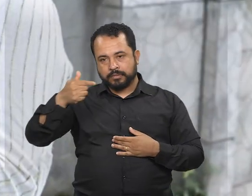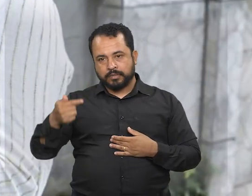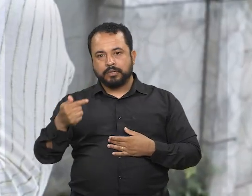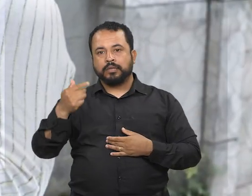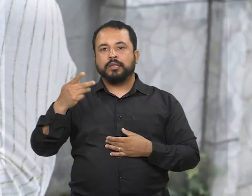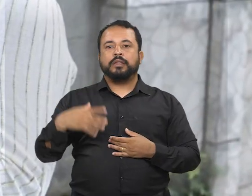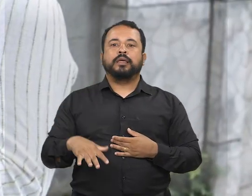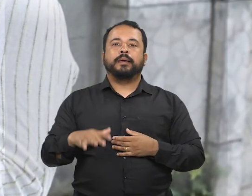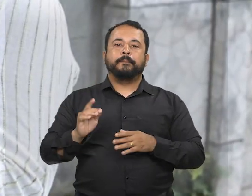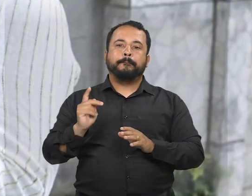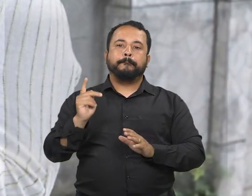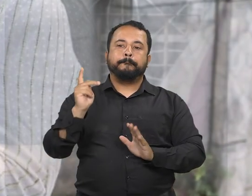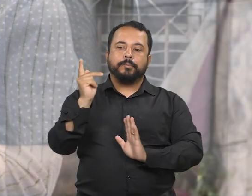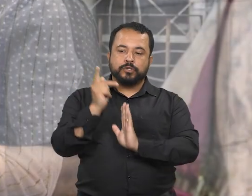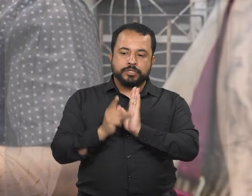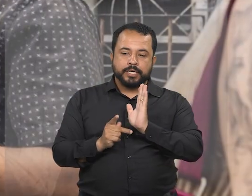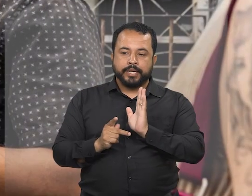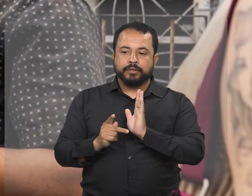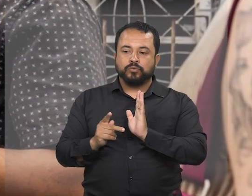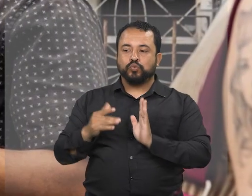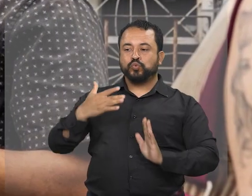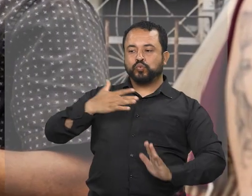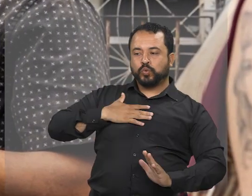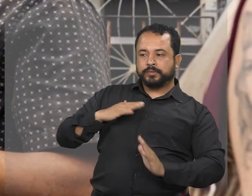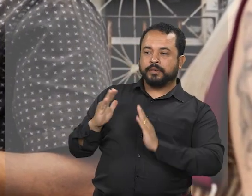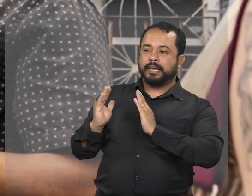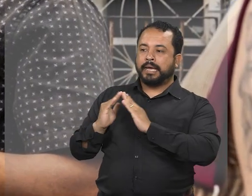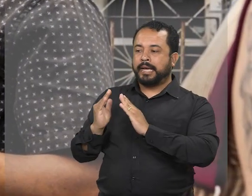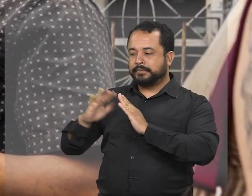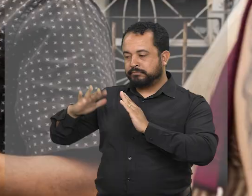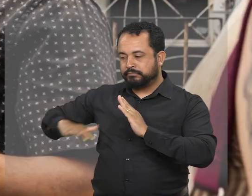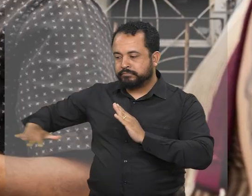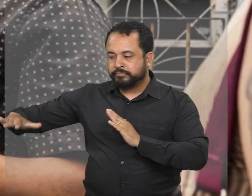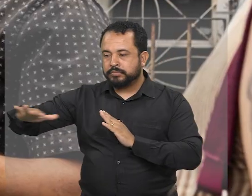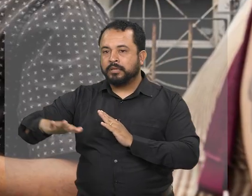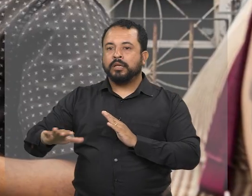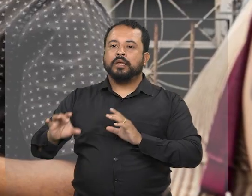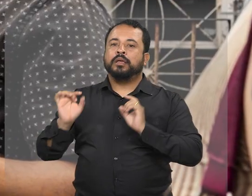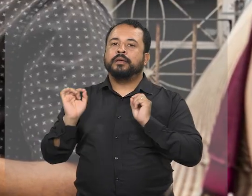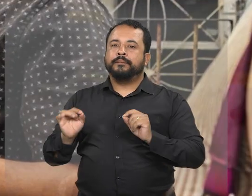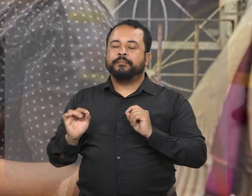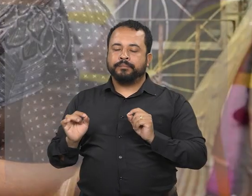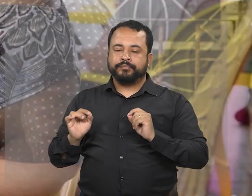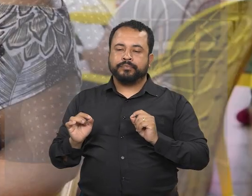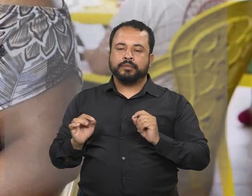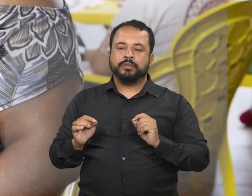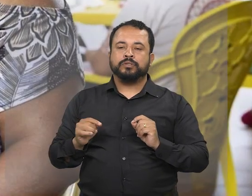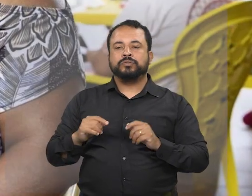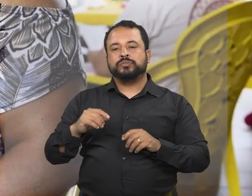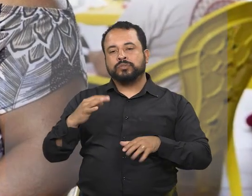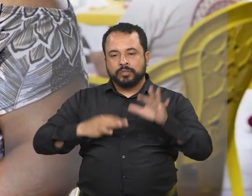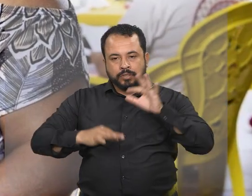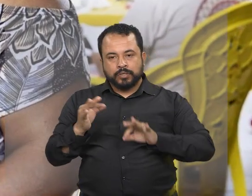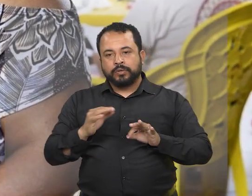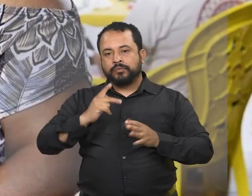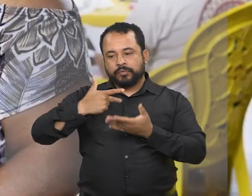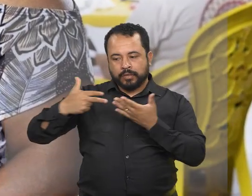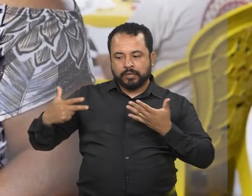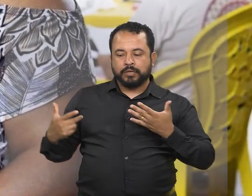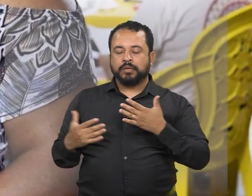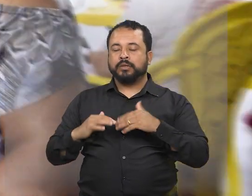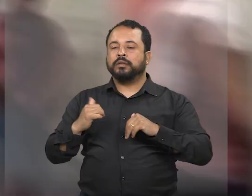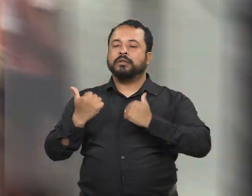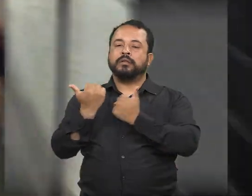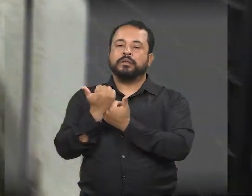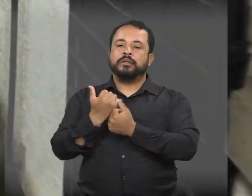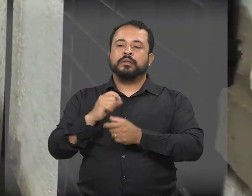do programa Nosso Chão. Também vão receber assistência técnica, jurídica e contábil para desenvolver as habilidades